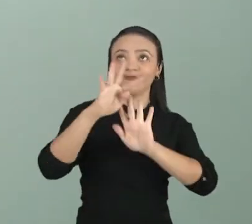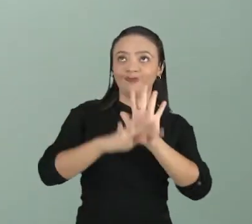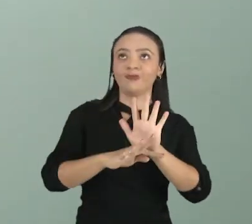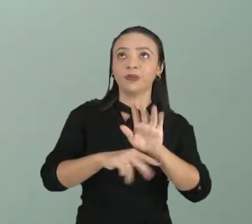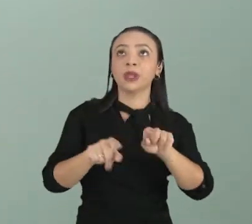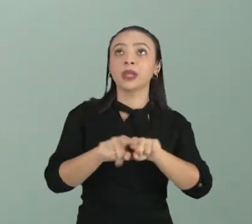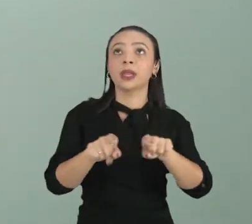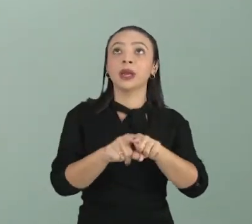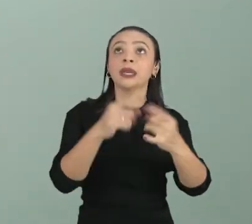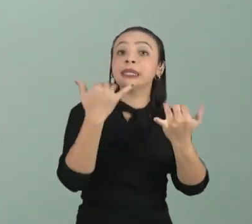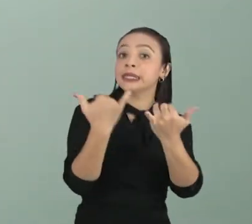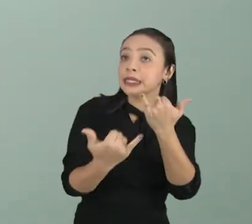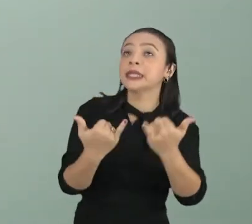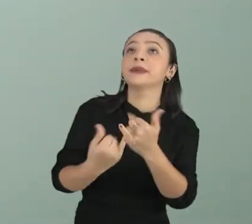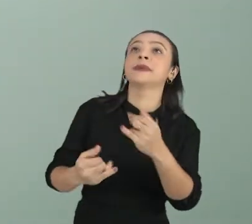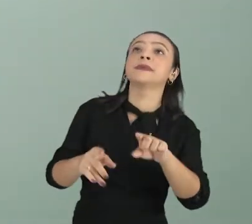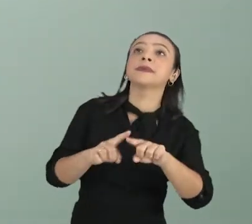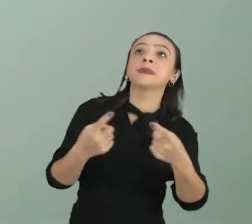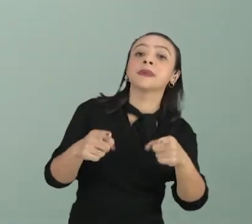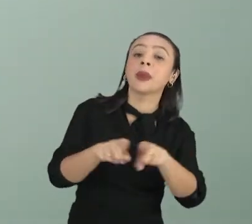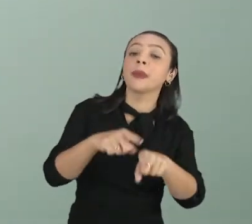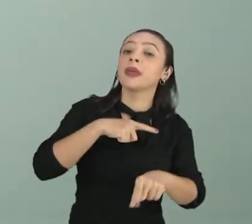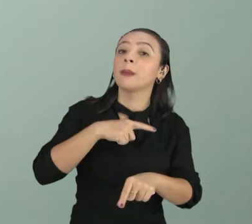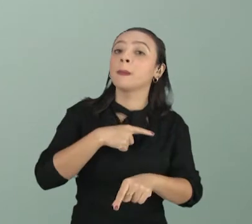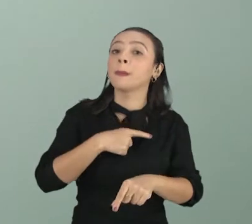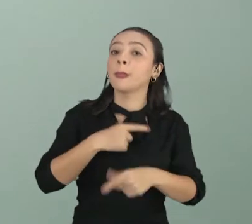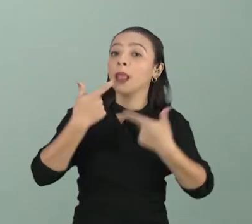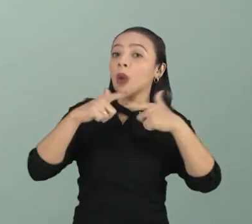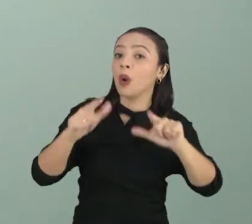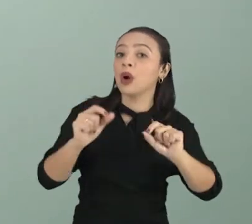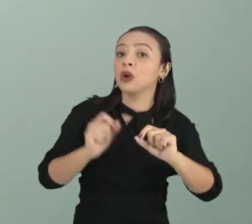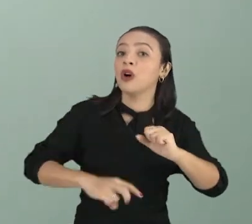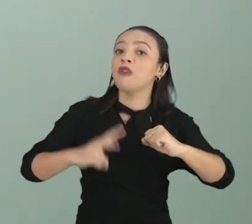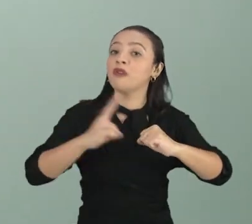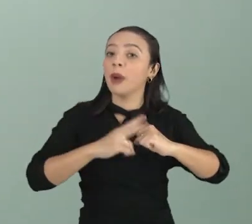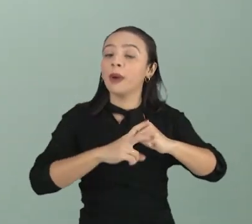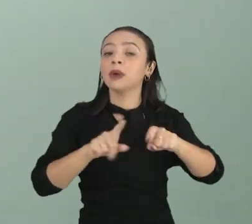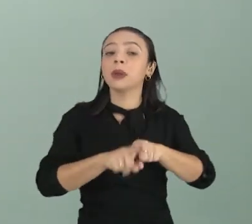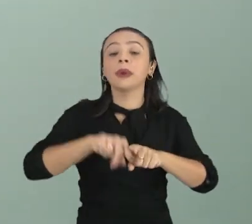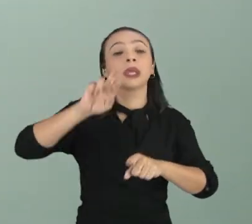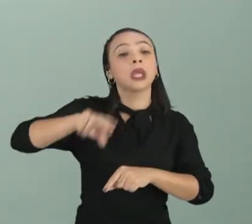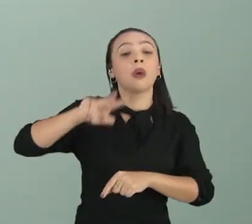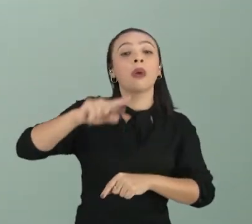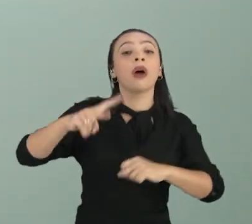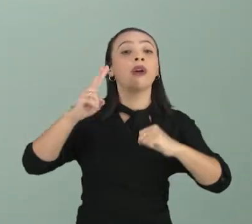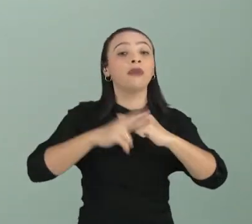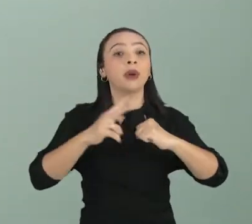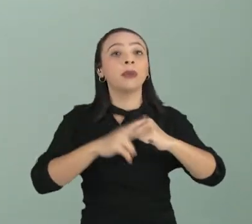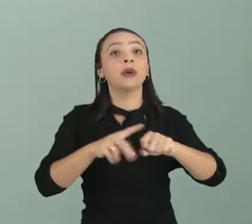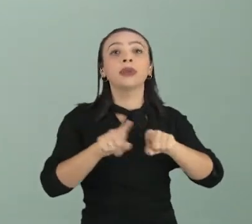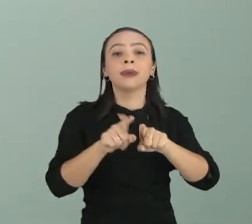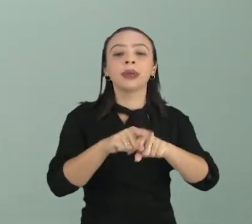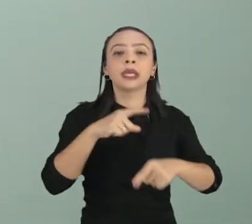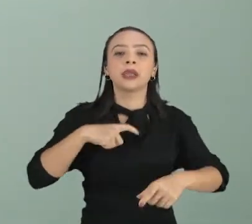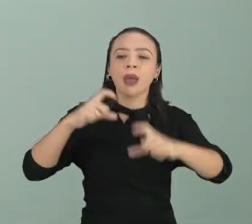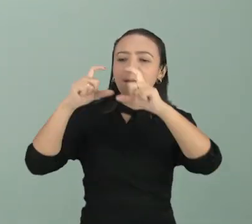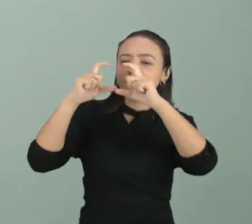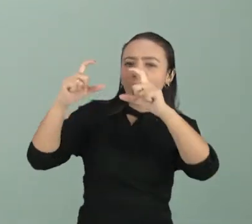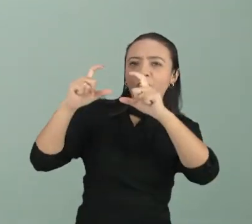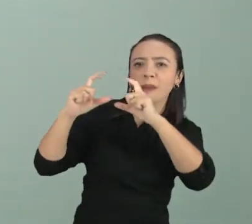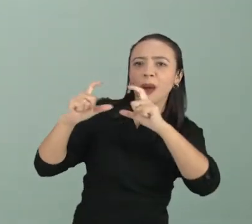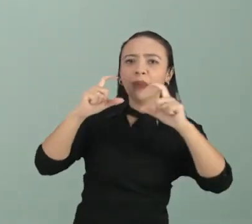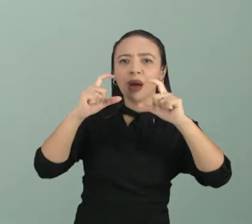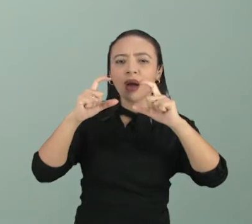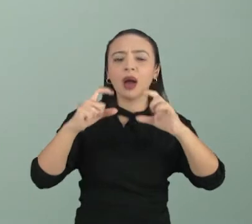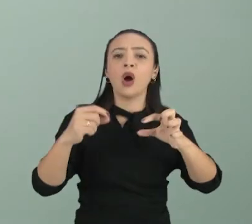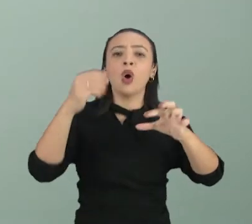sendo muito semelhantes, trazendo a linguagem verbal, não verbal, trazendo balões, trazendo o texto dentro